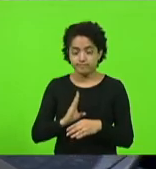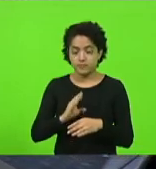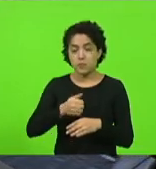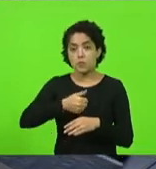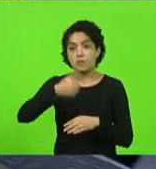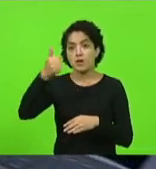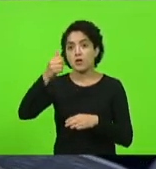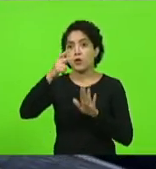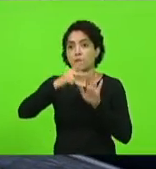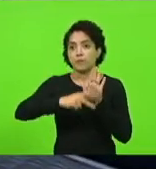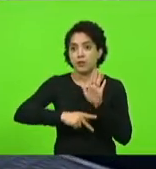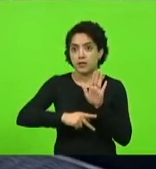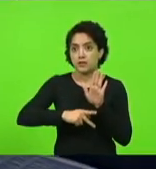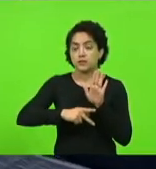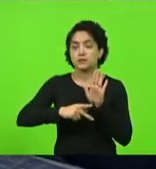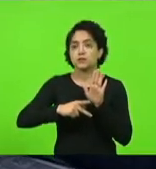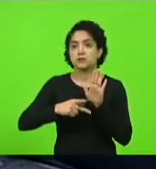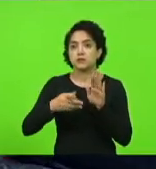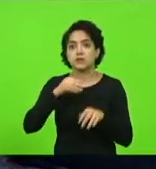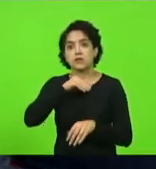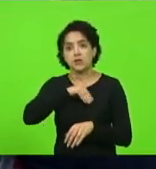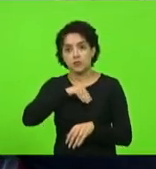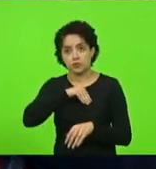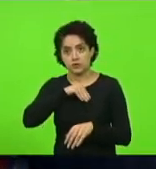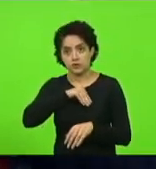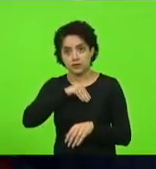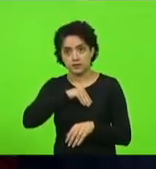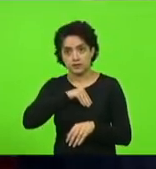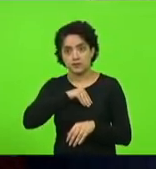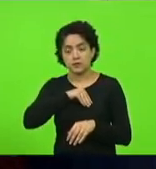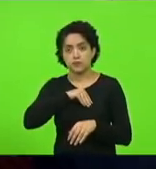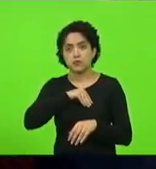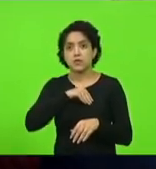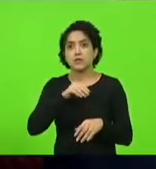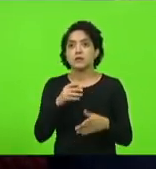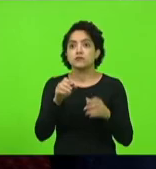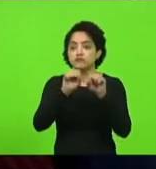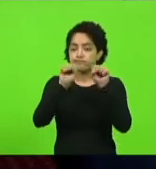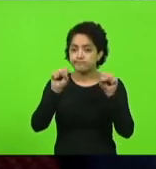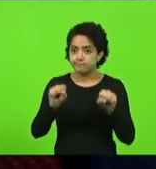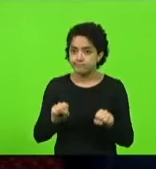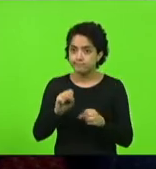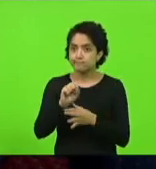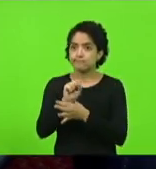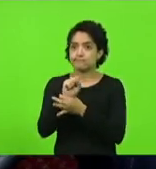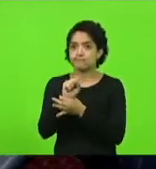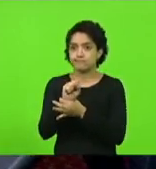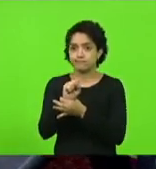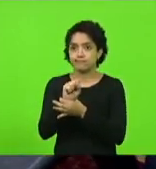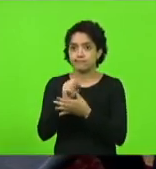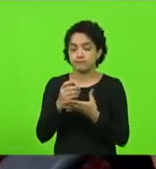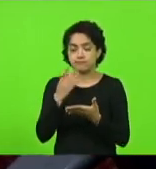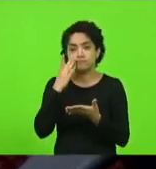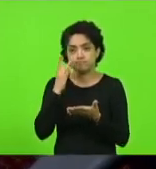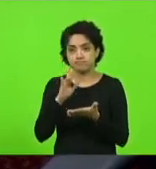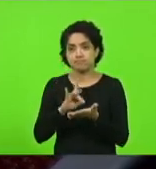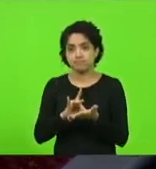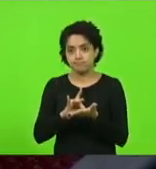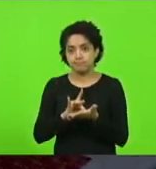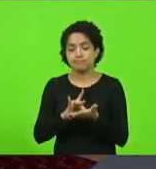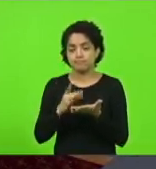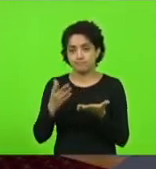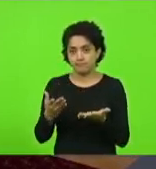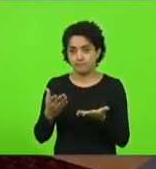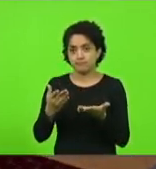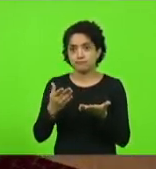plano, a melhor remuneração do sistema de segurança pública desse país. Então, acho que o Estado reconhece, o projeto